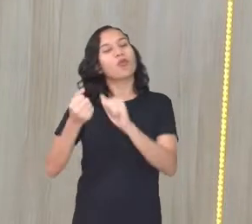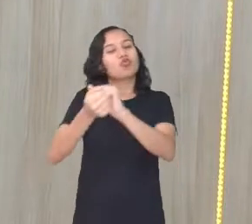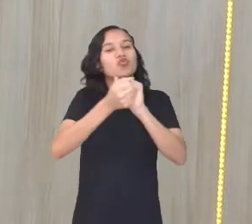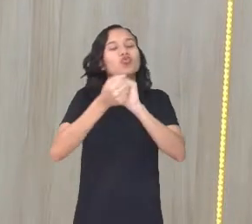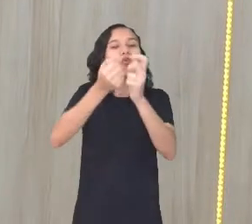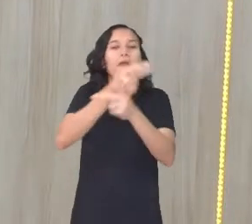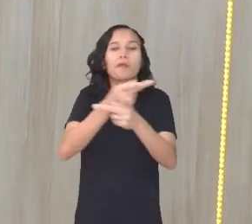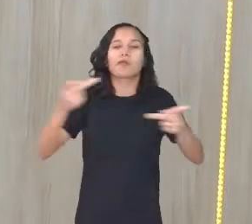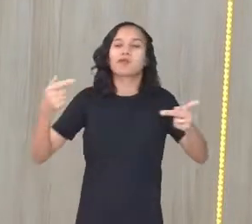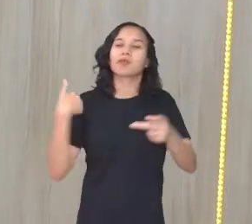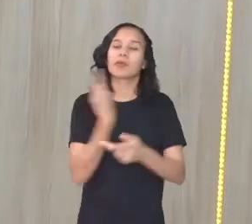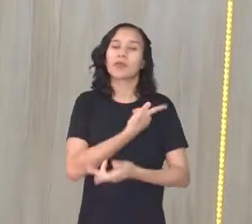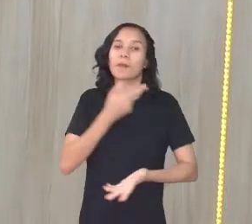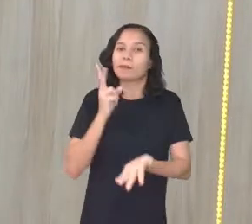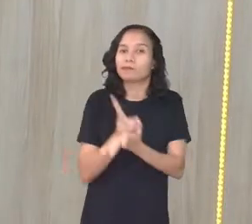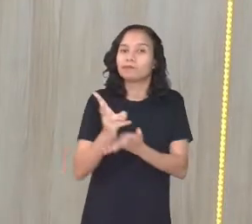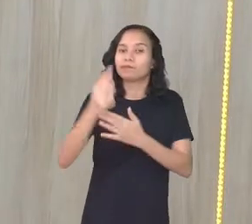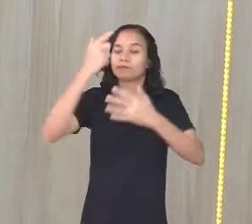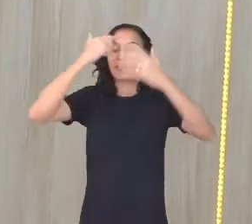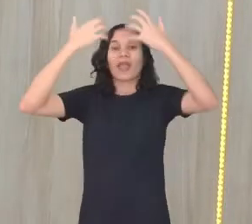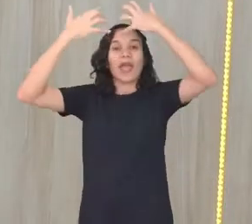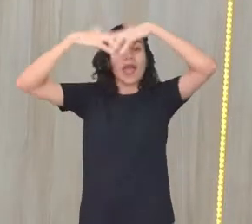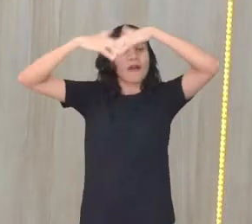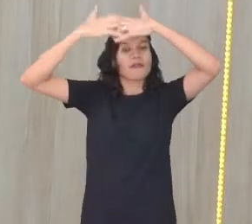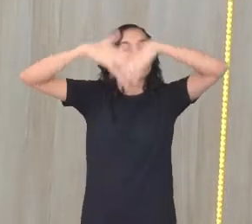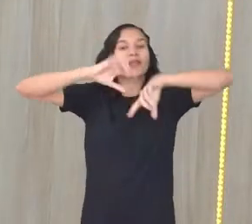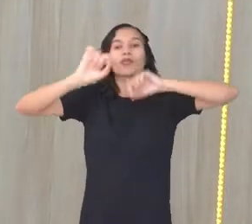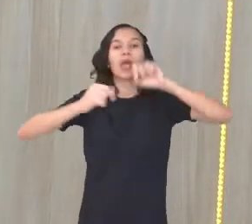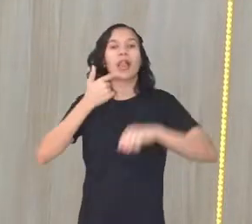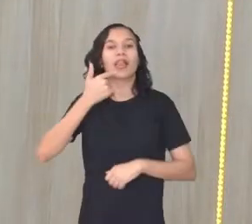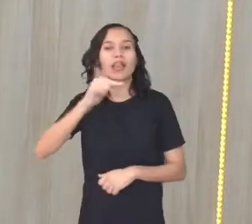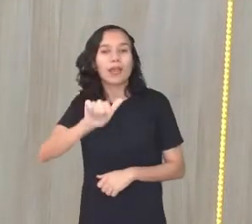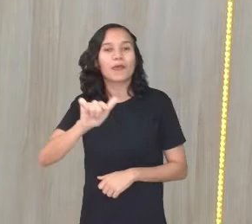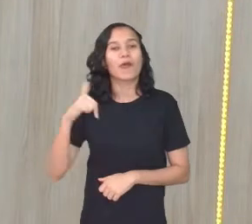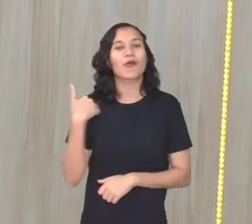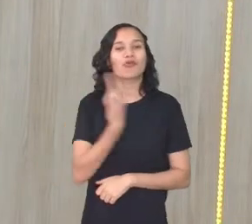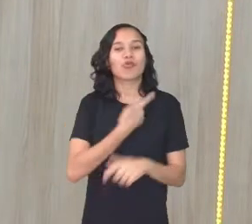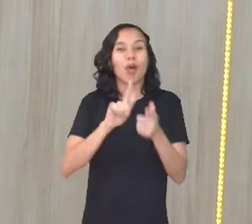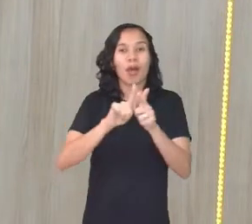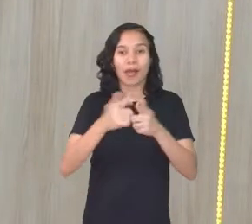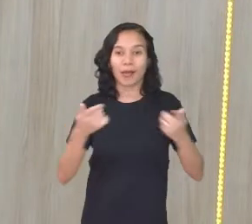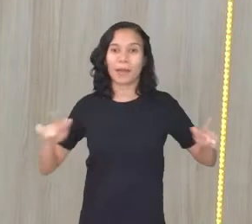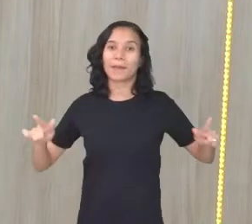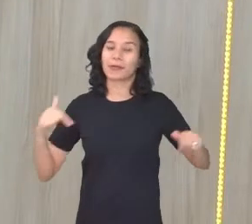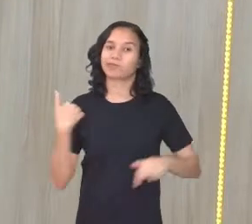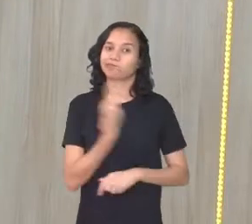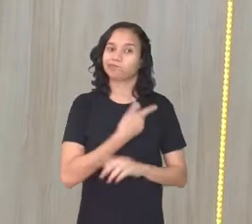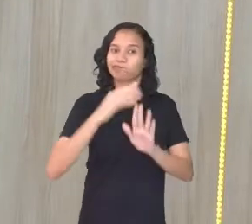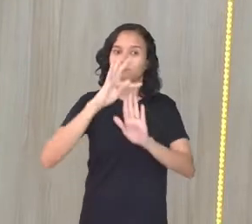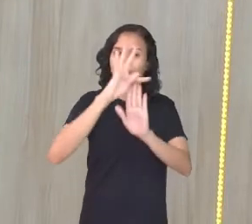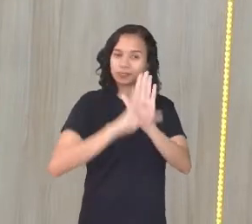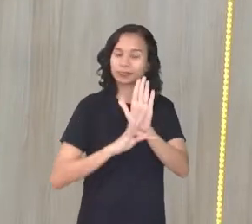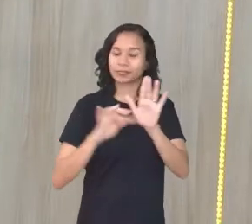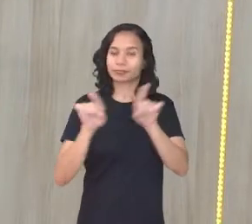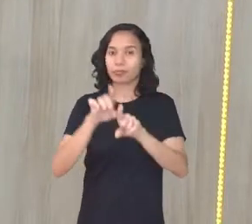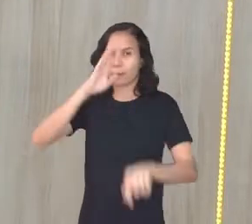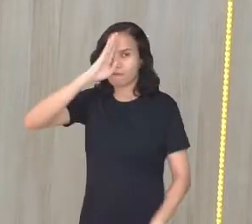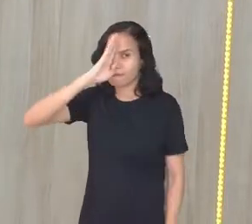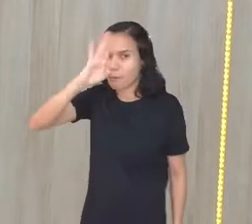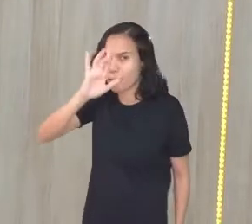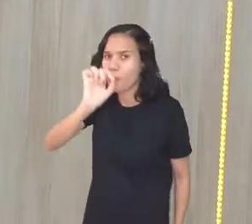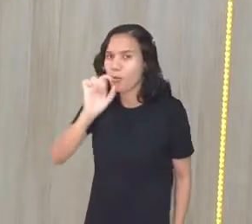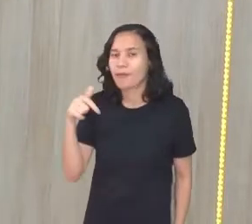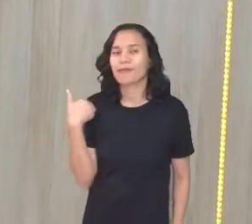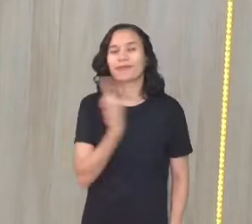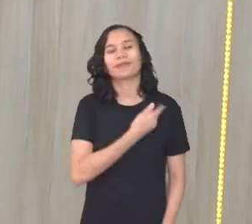vocês para continuar refletindo sobre a nossa língua, sobre a nossa gramática, sobre os nossos textos e principalmente sobre